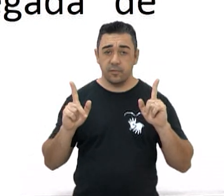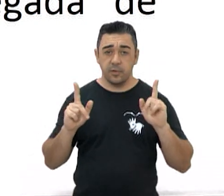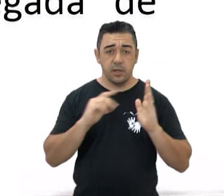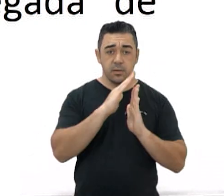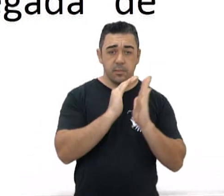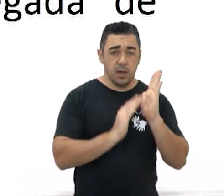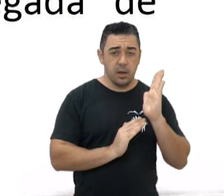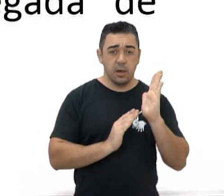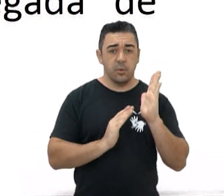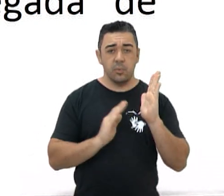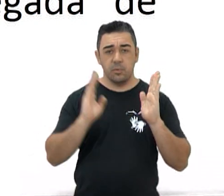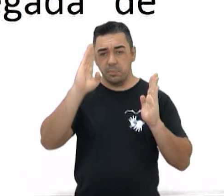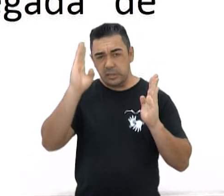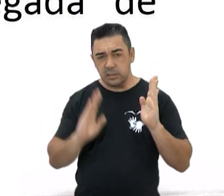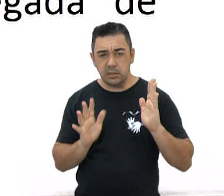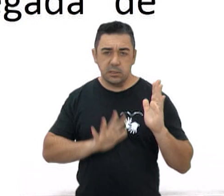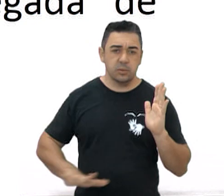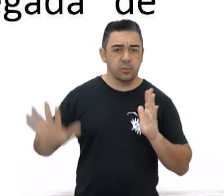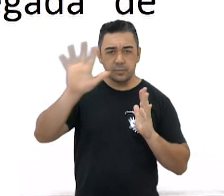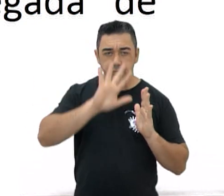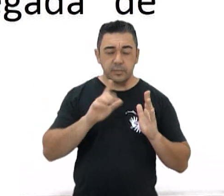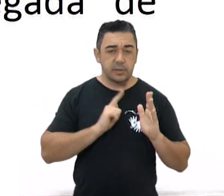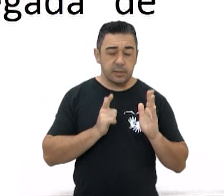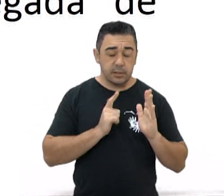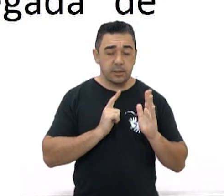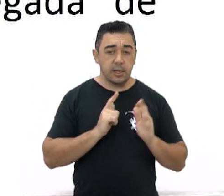barroco brasileiro. Ele tem algumas características próprias.